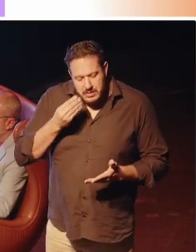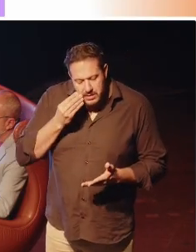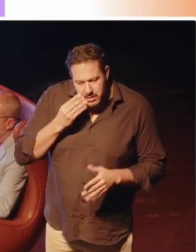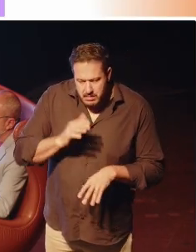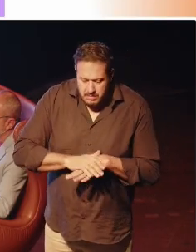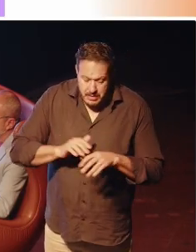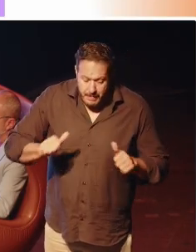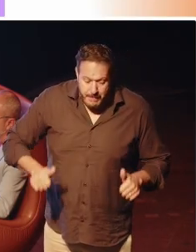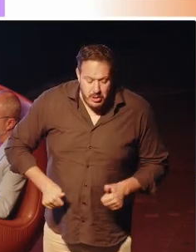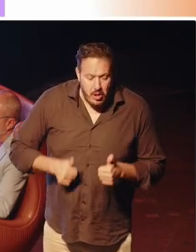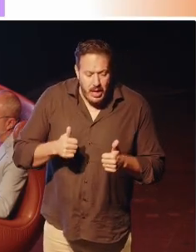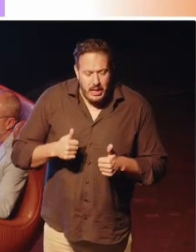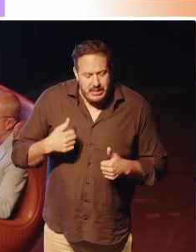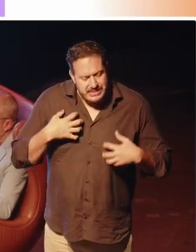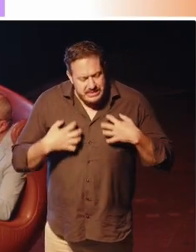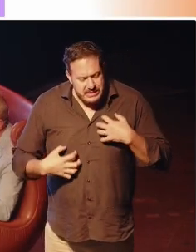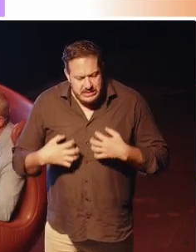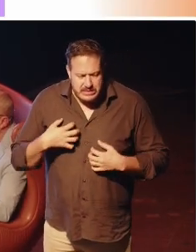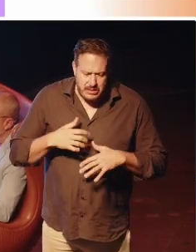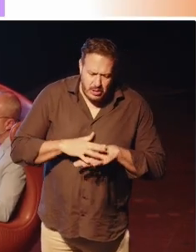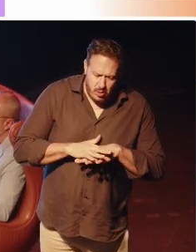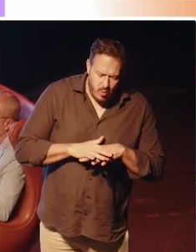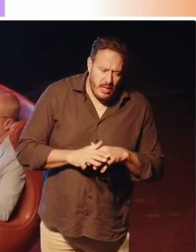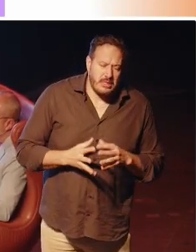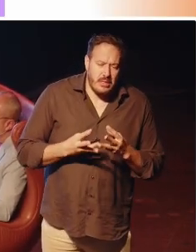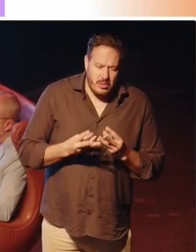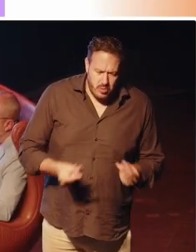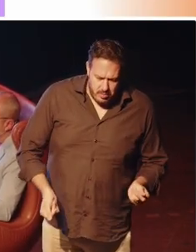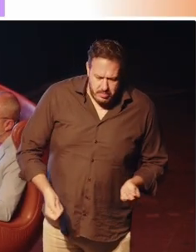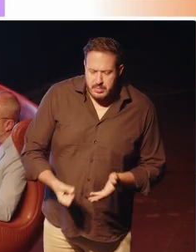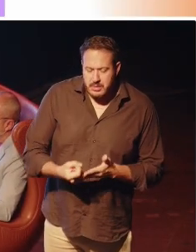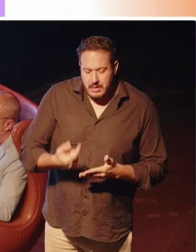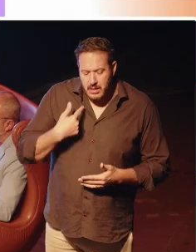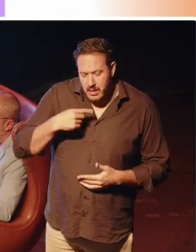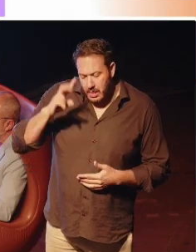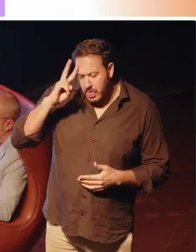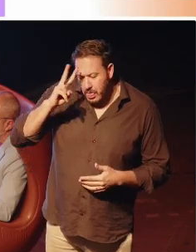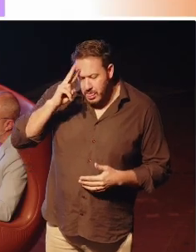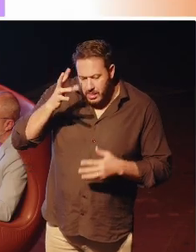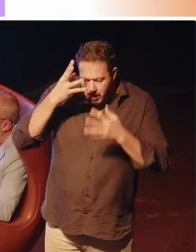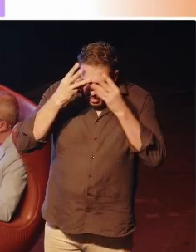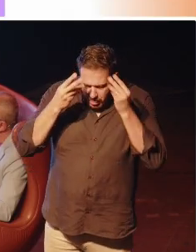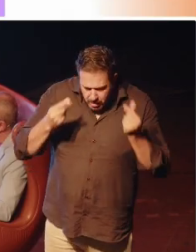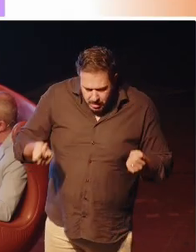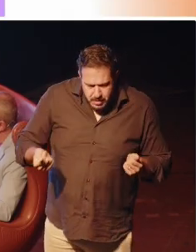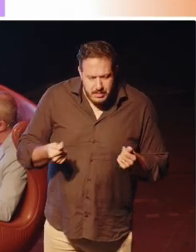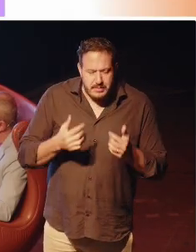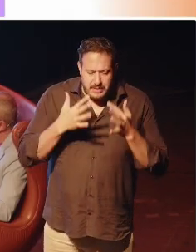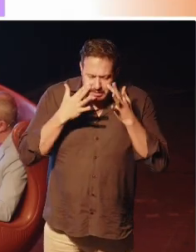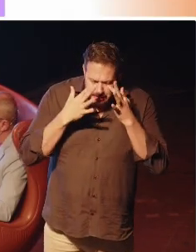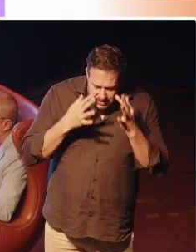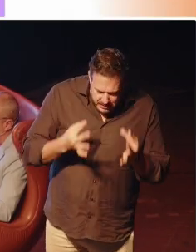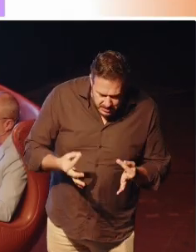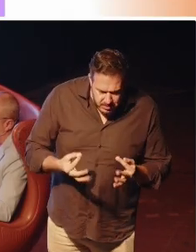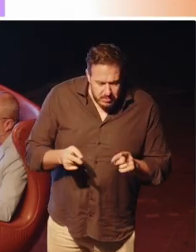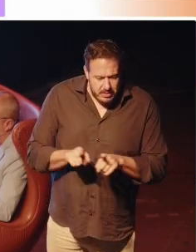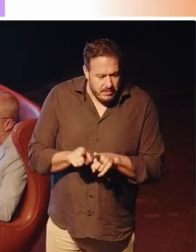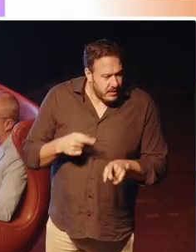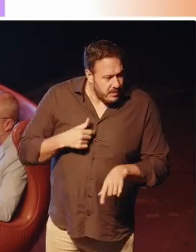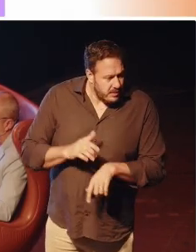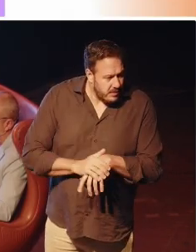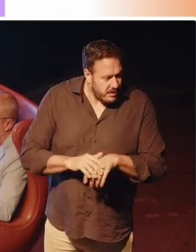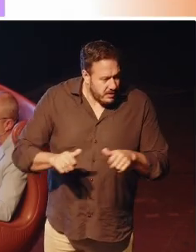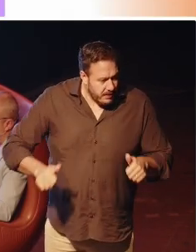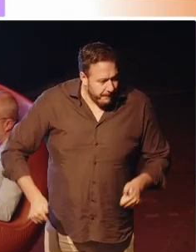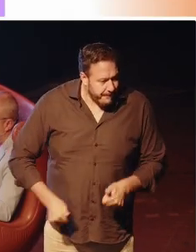o sintoma da doença, né? Então, a perda de memória, a atenção, melhorar